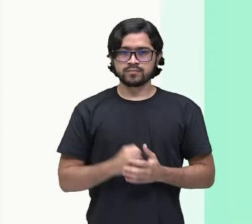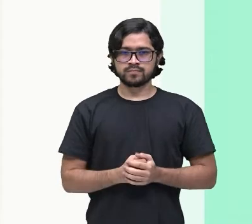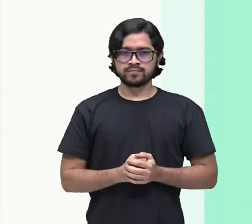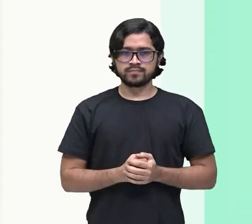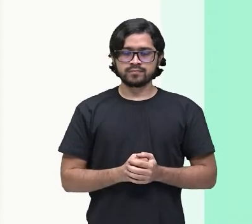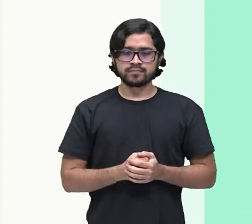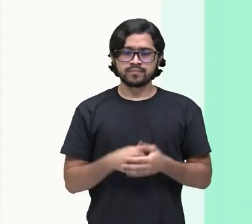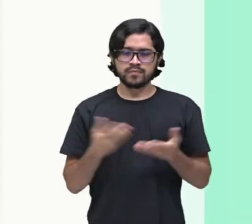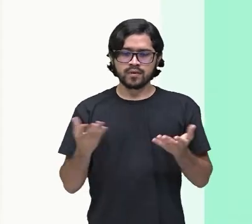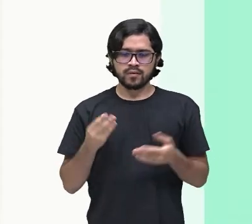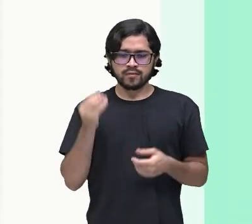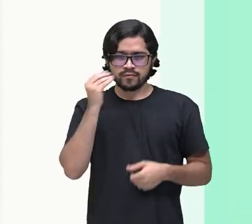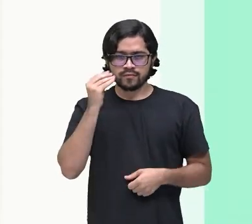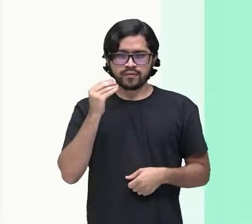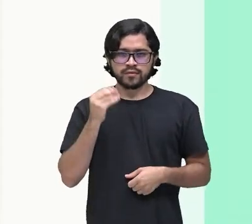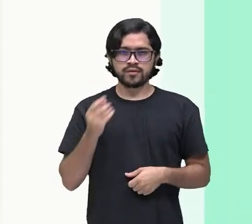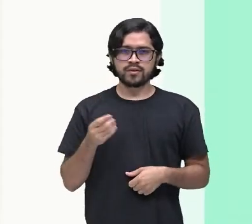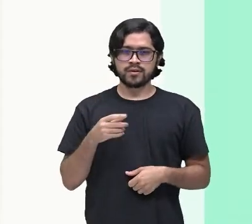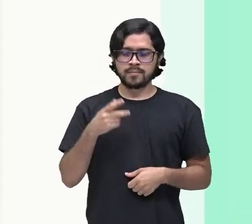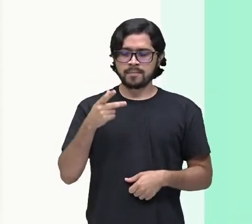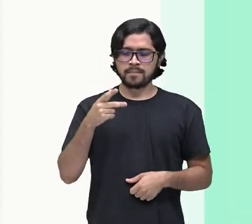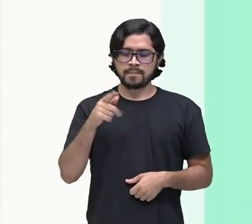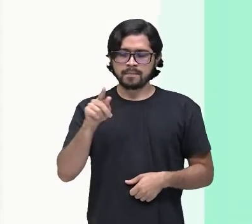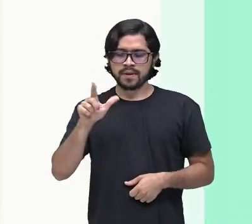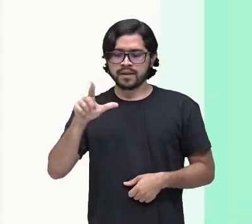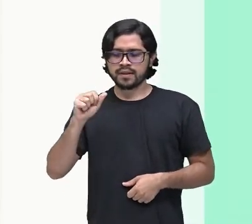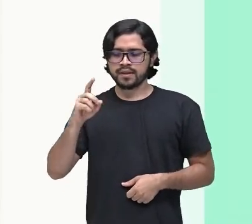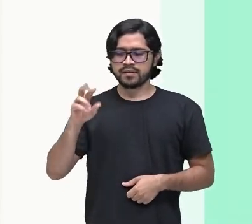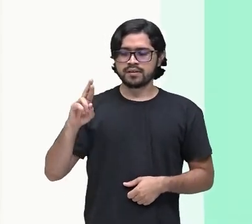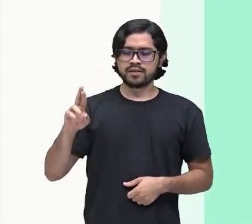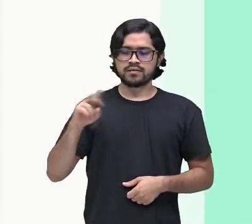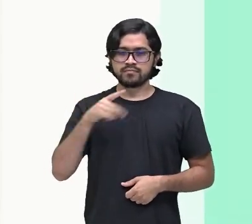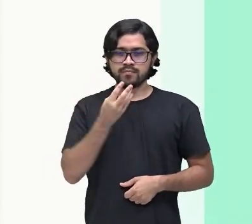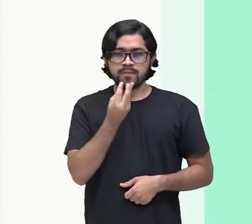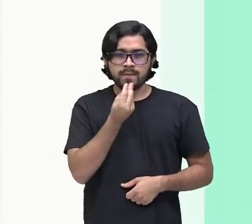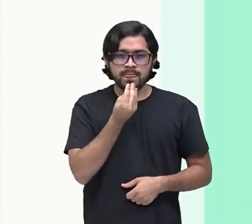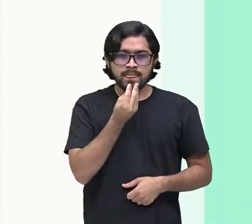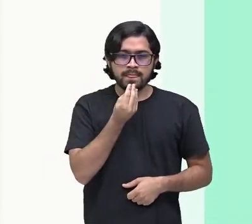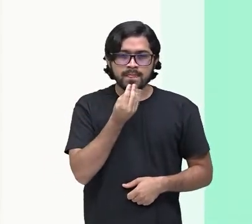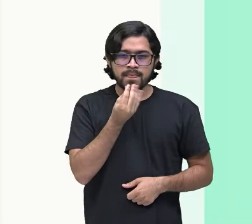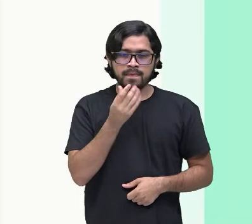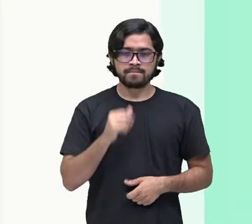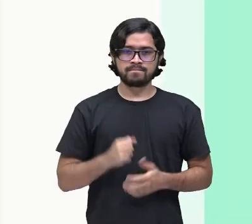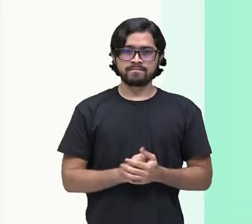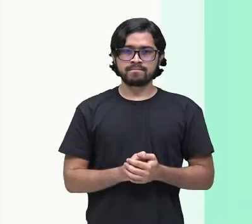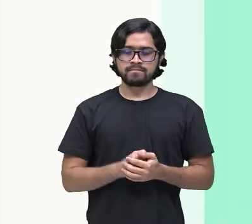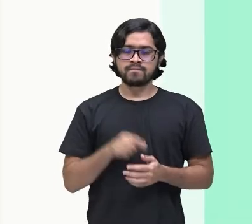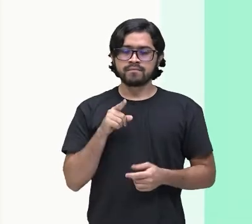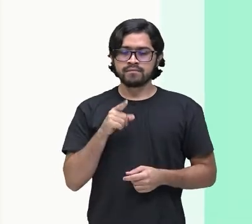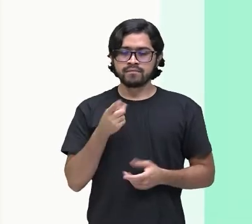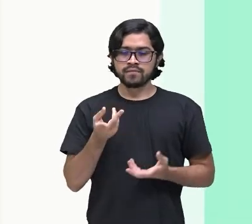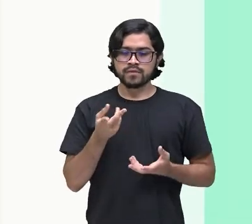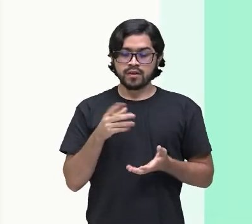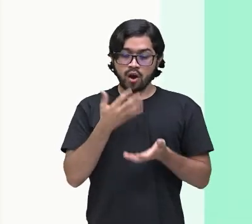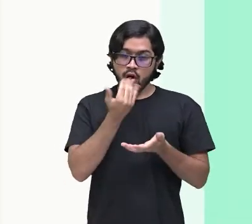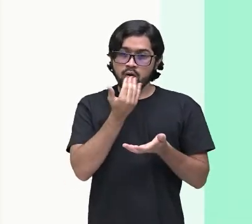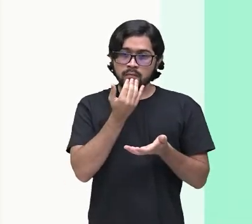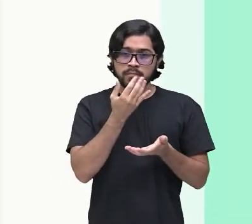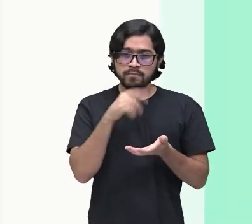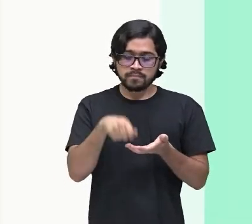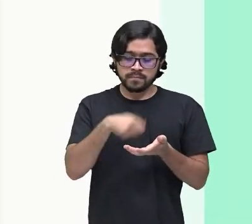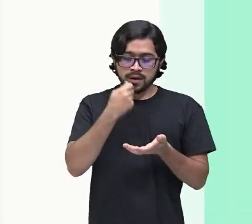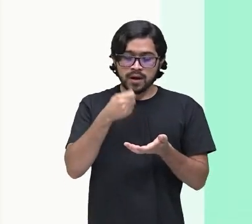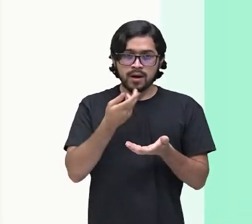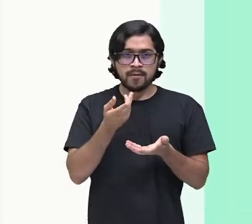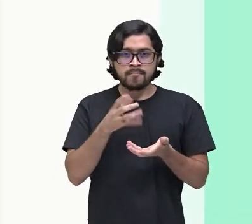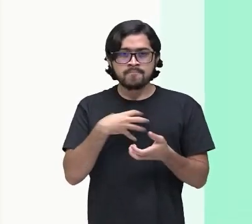paladar? O paladar é um sentido capaz de captar os sabores dos alimentos, E essa captação do sabor dos